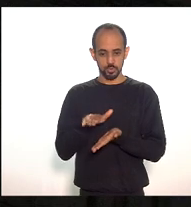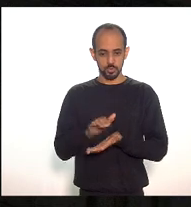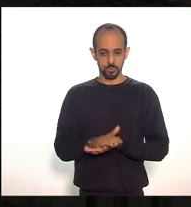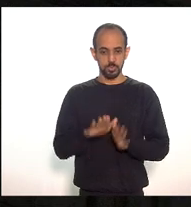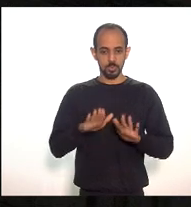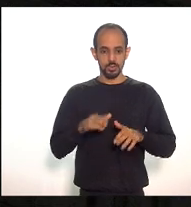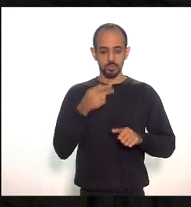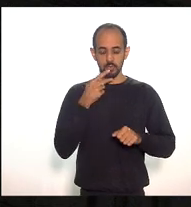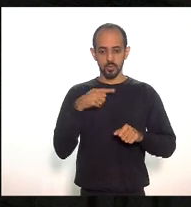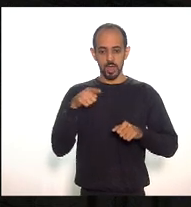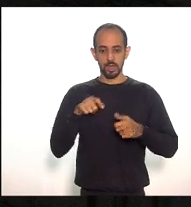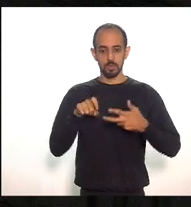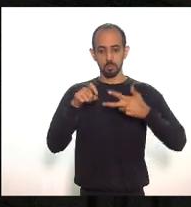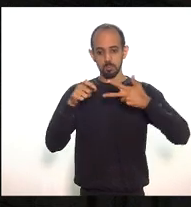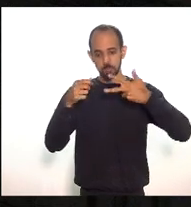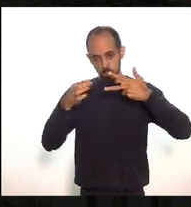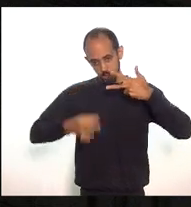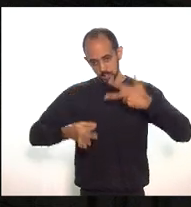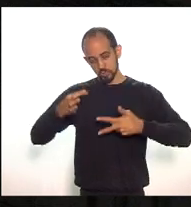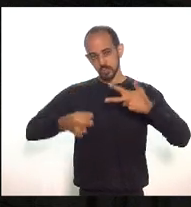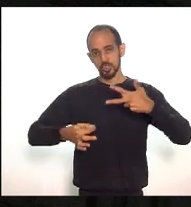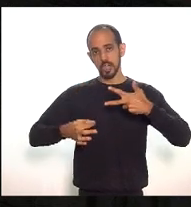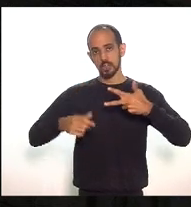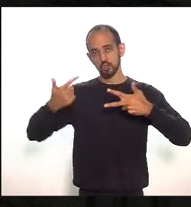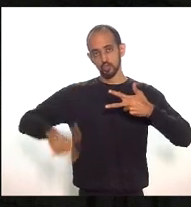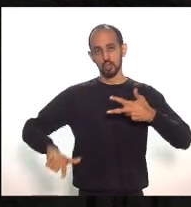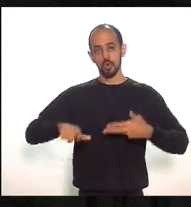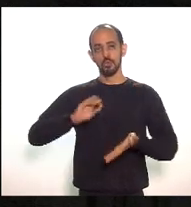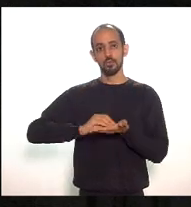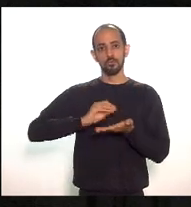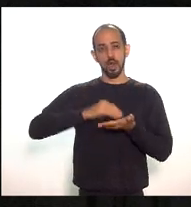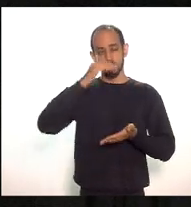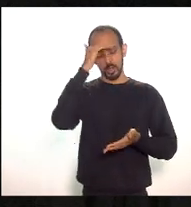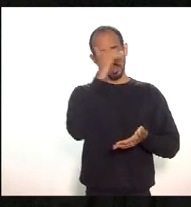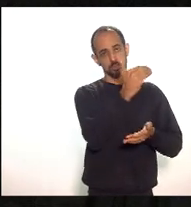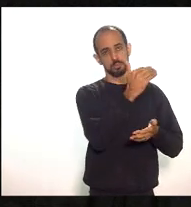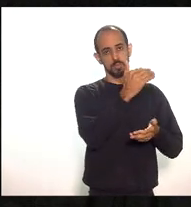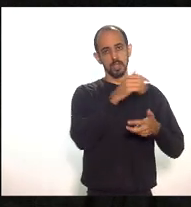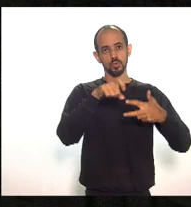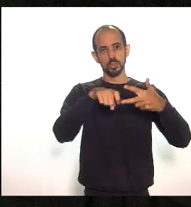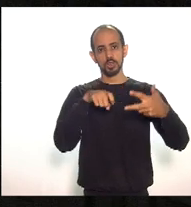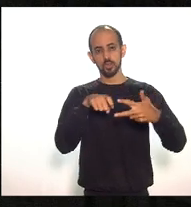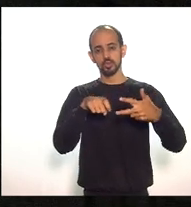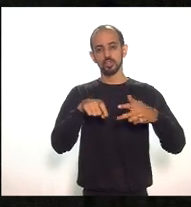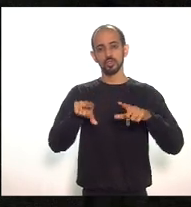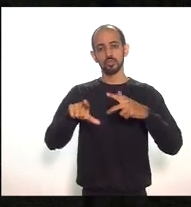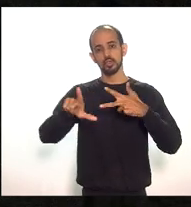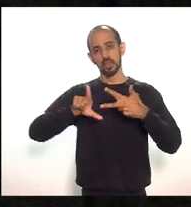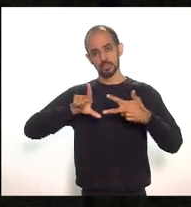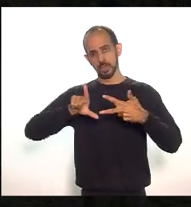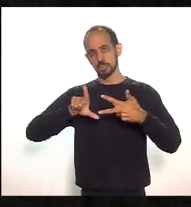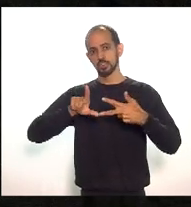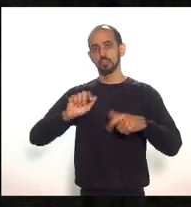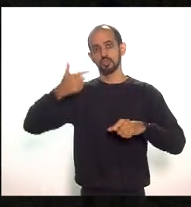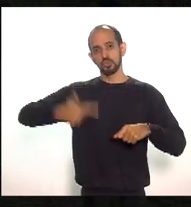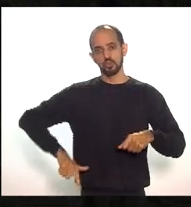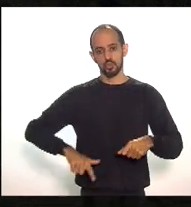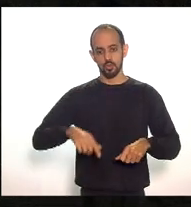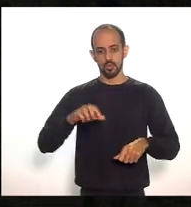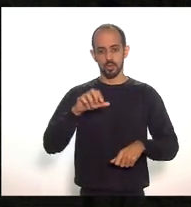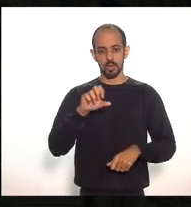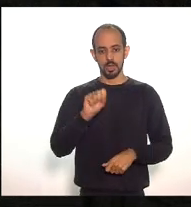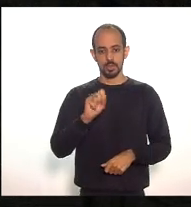judiciário desrespeita o estado do Rio de Janeiro diz respeito o Parlamento e desrespeita o cidadão Fluminense o